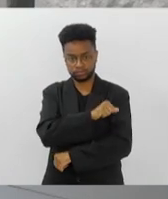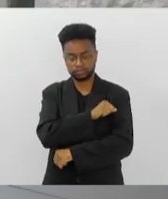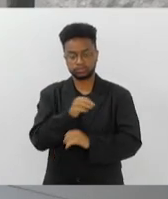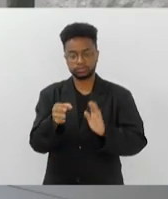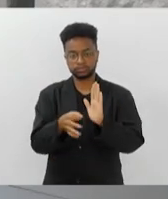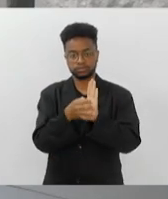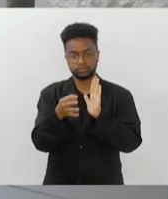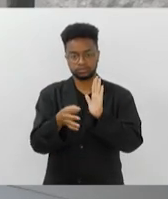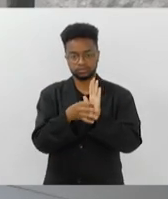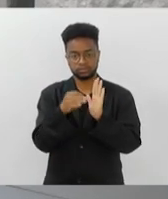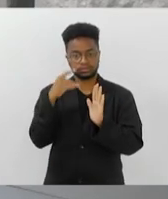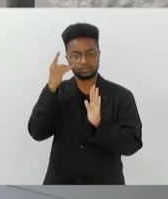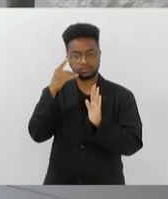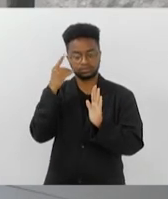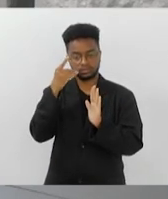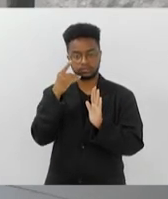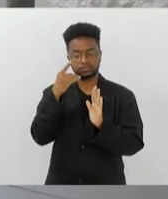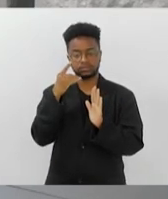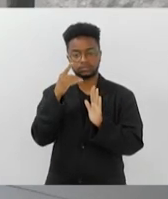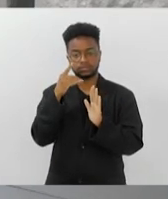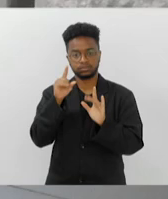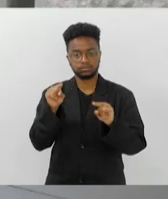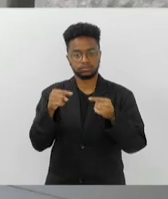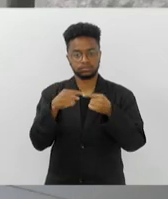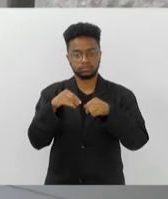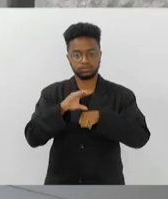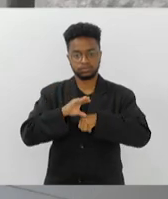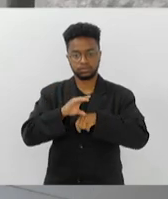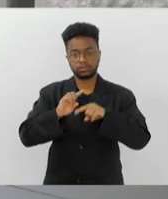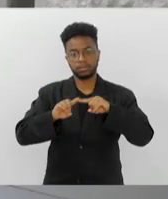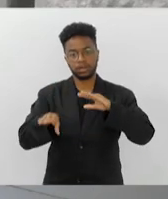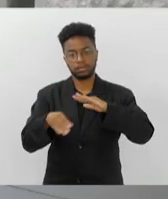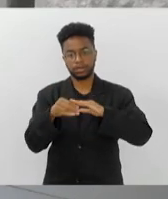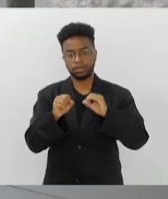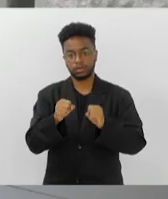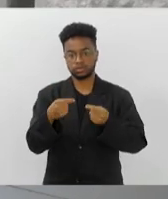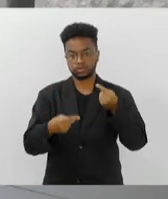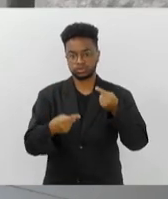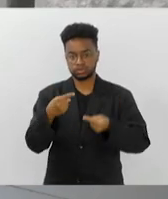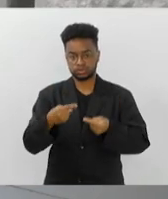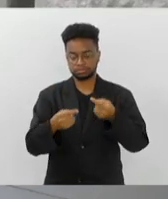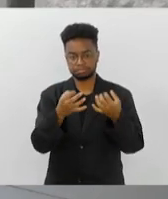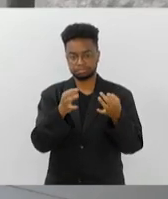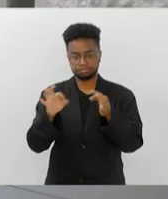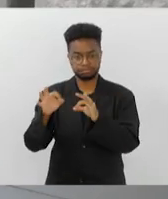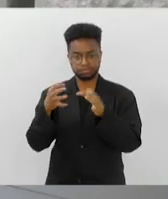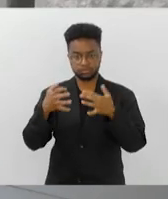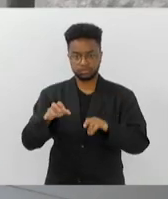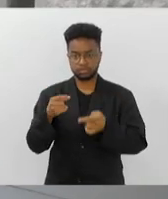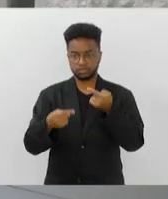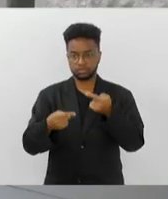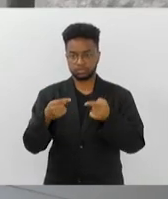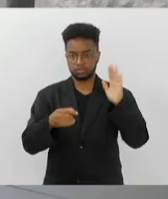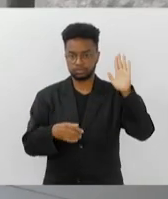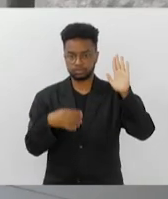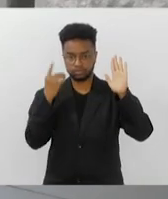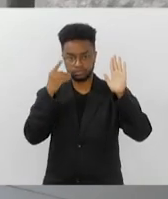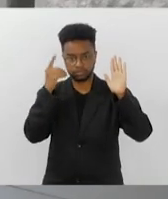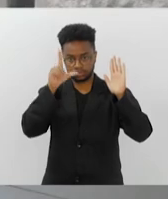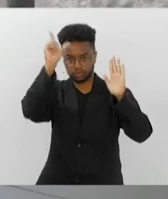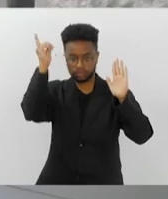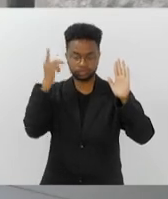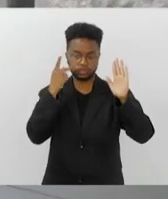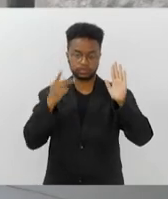parecer do deputado Delaroli é pela constitucionalidade com emenda, em discussão. Não havendo quem queira discutir, deputado Luiz Paulo,